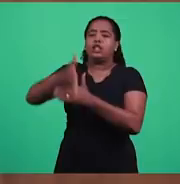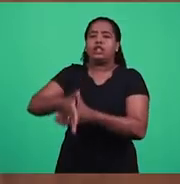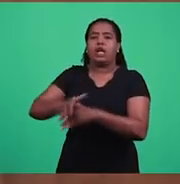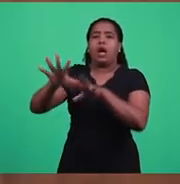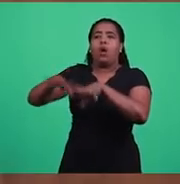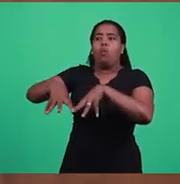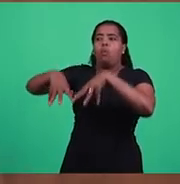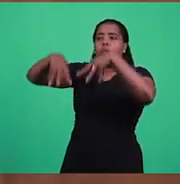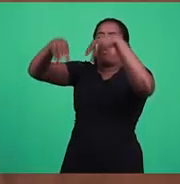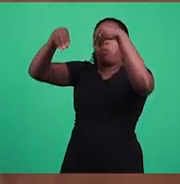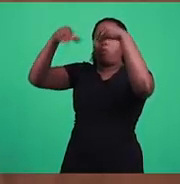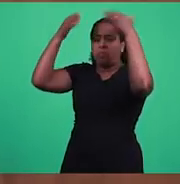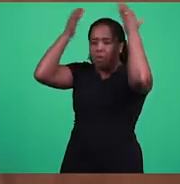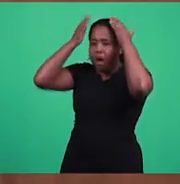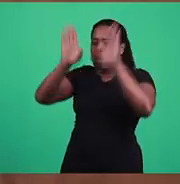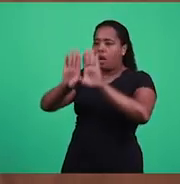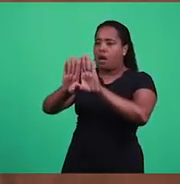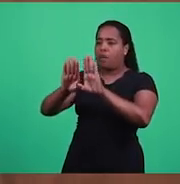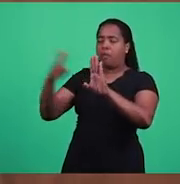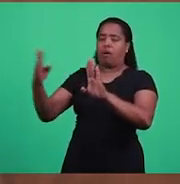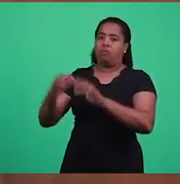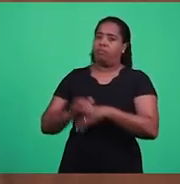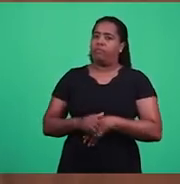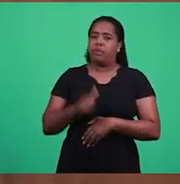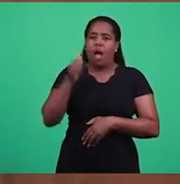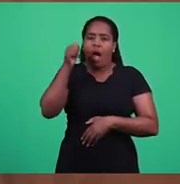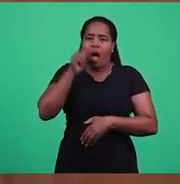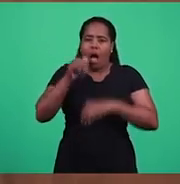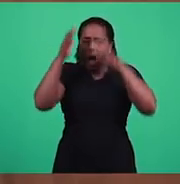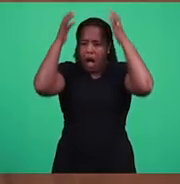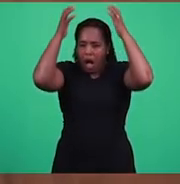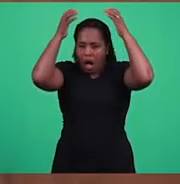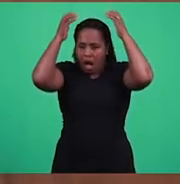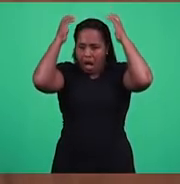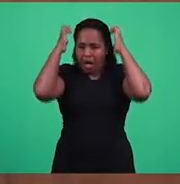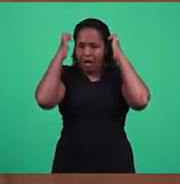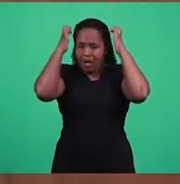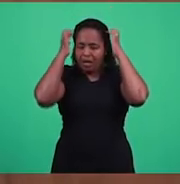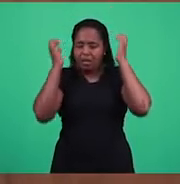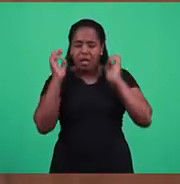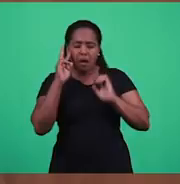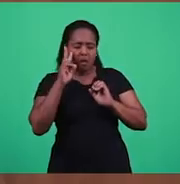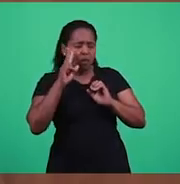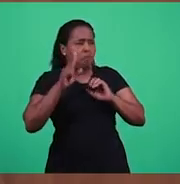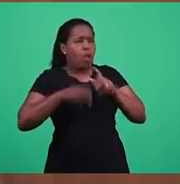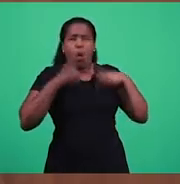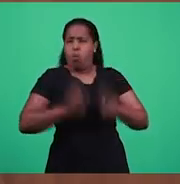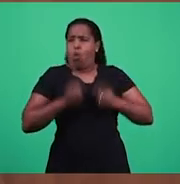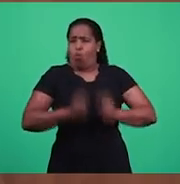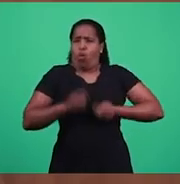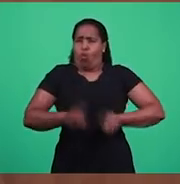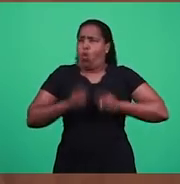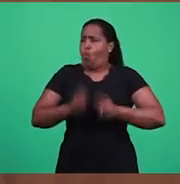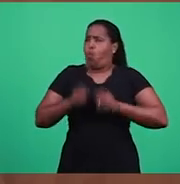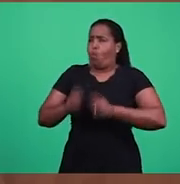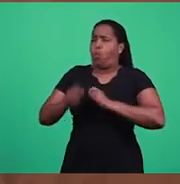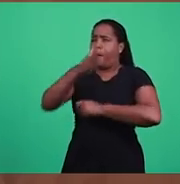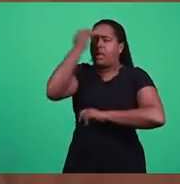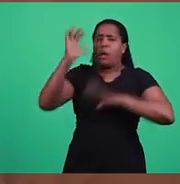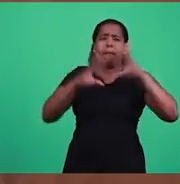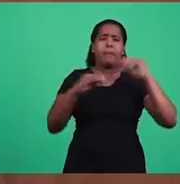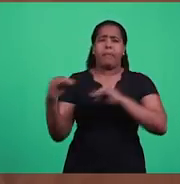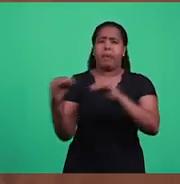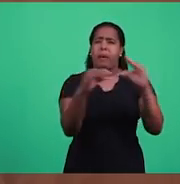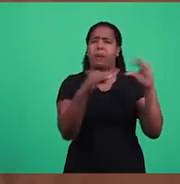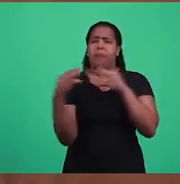rei. E a rainha Esther, então, ouvindo aquela correria de cavalo, de gente falando,